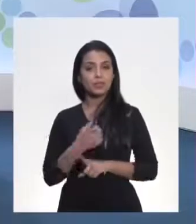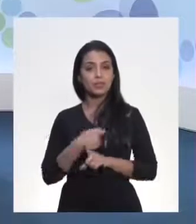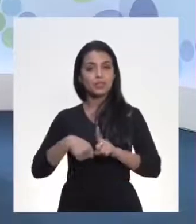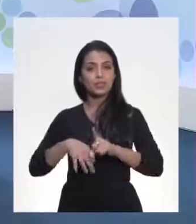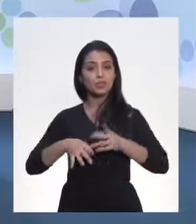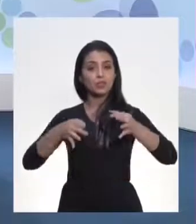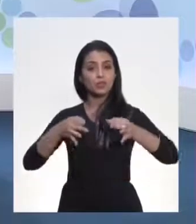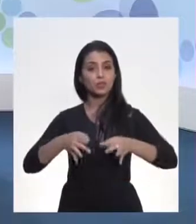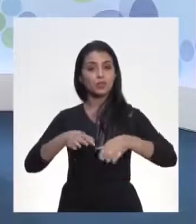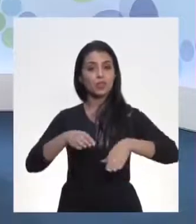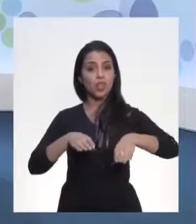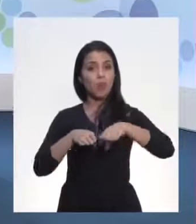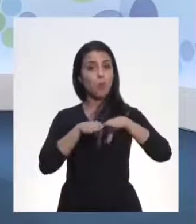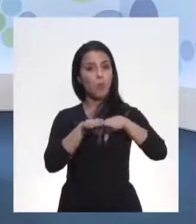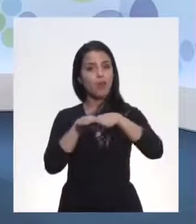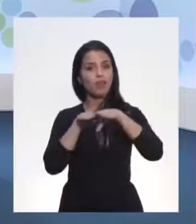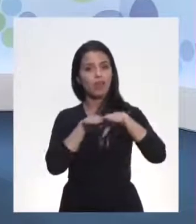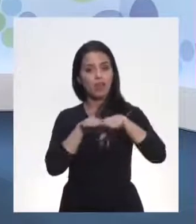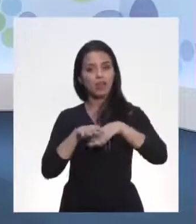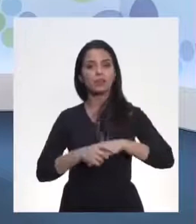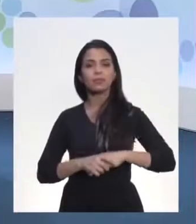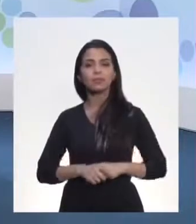e igualitária.